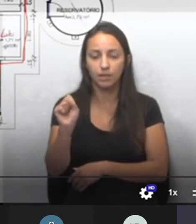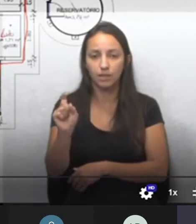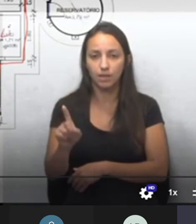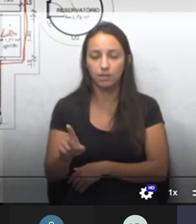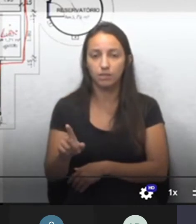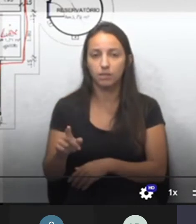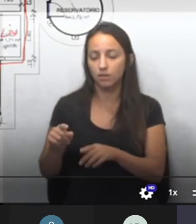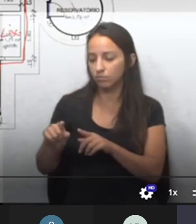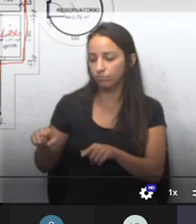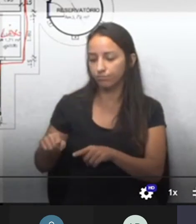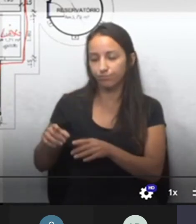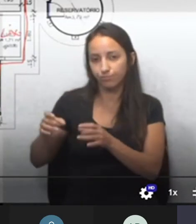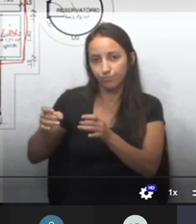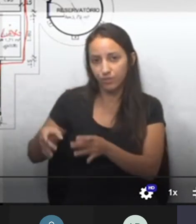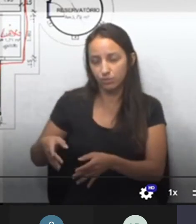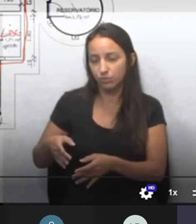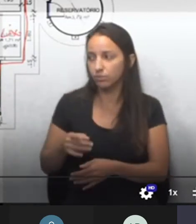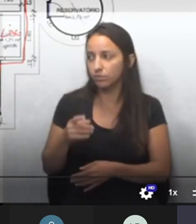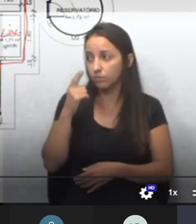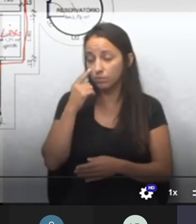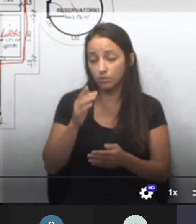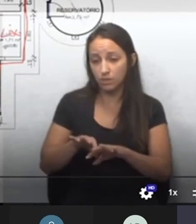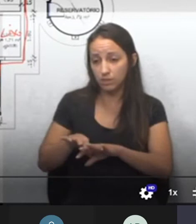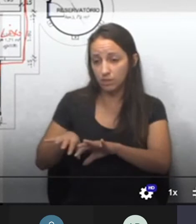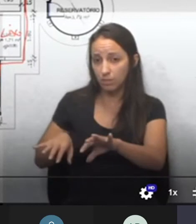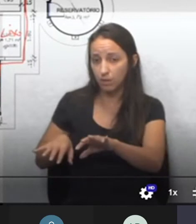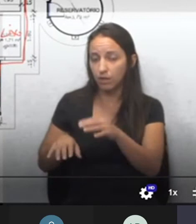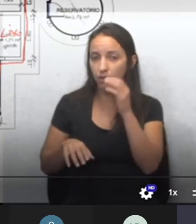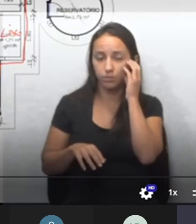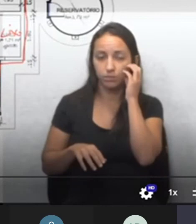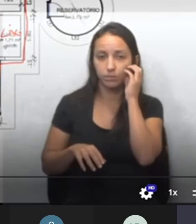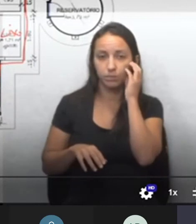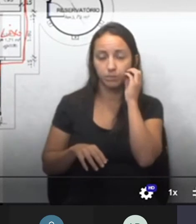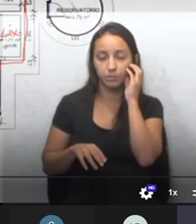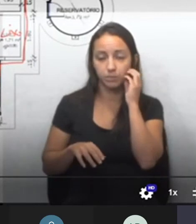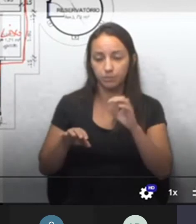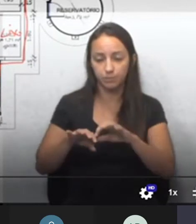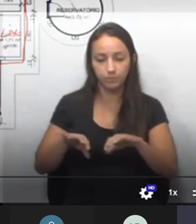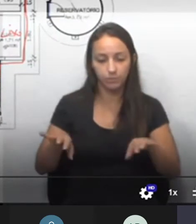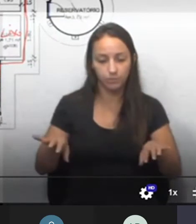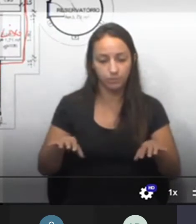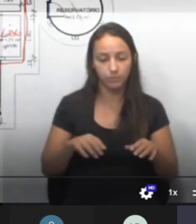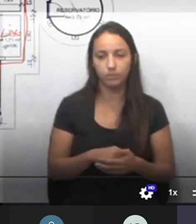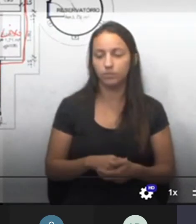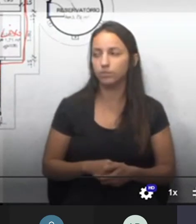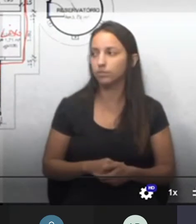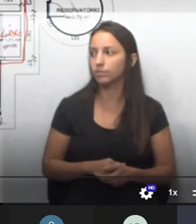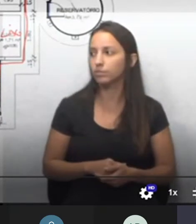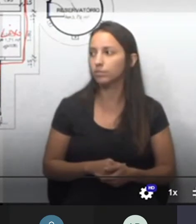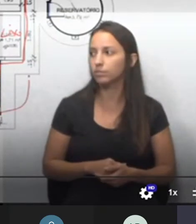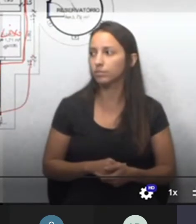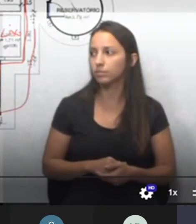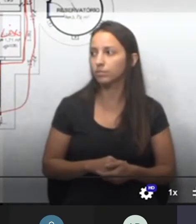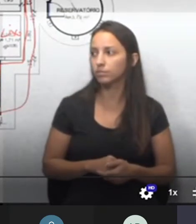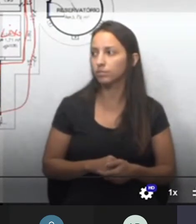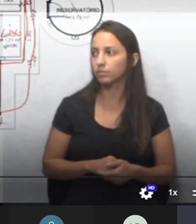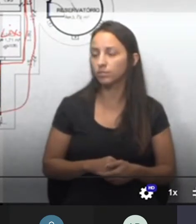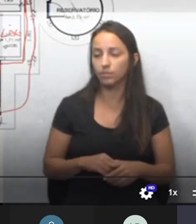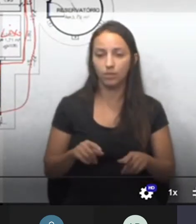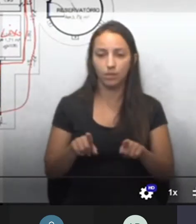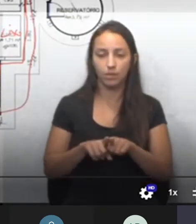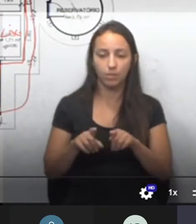e aqui o depósito de lixo, separados dos ambientes em si e também separados